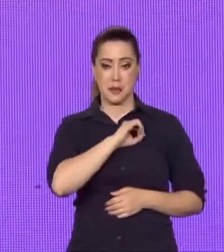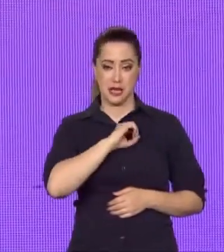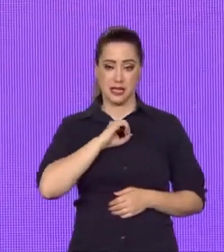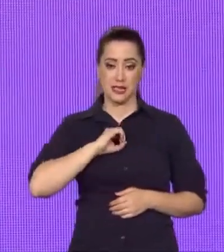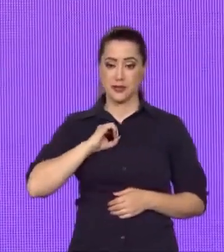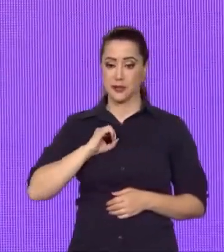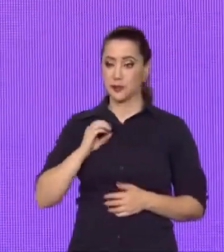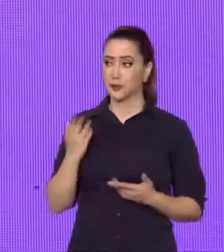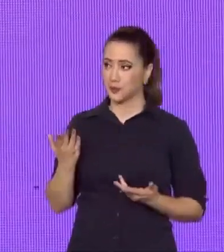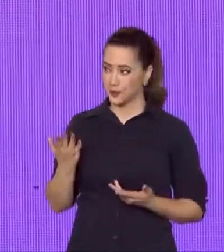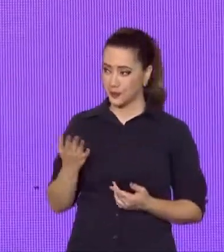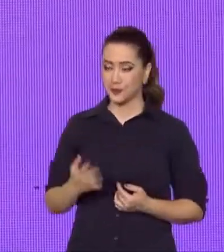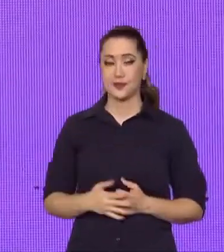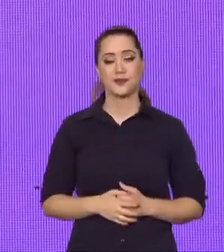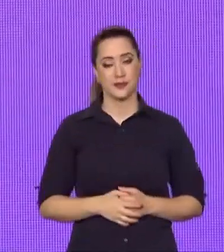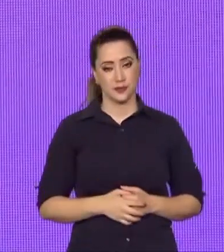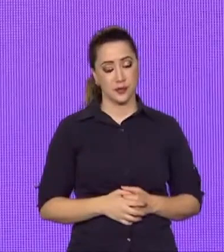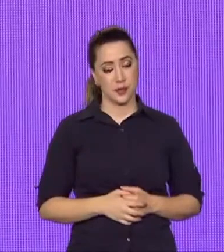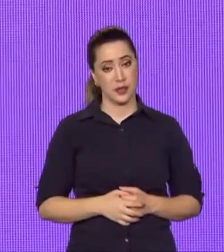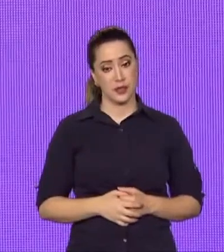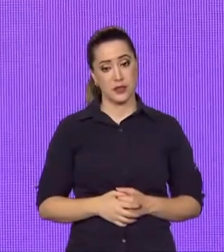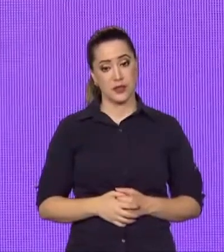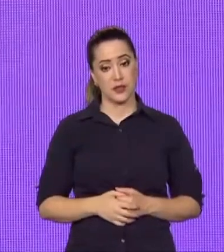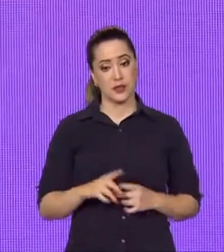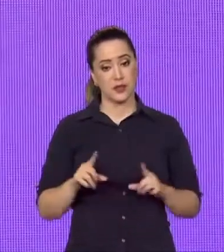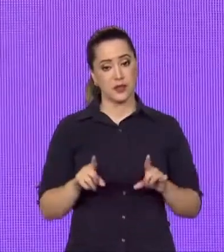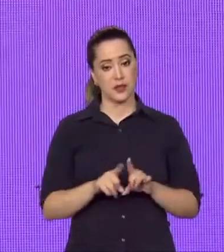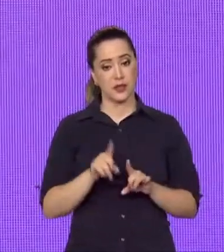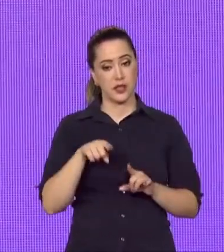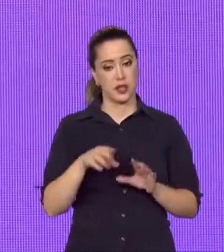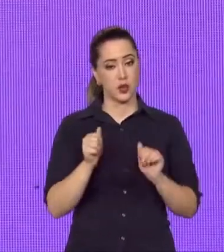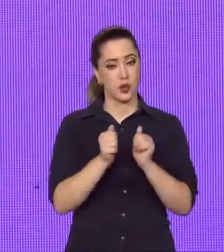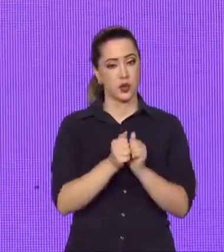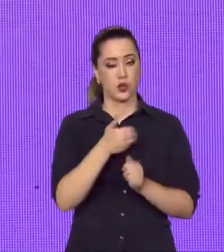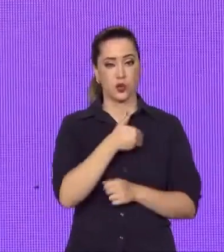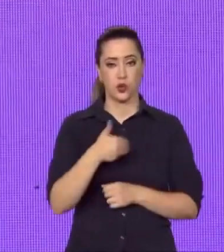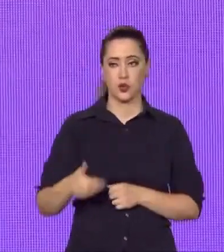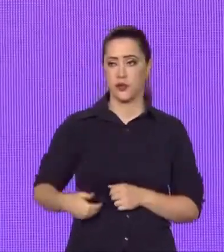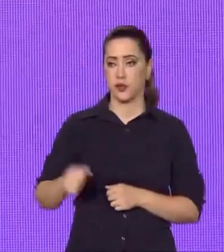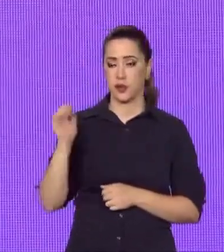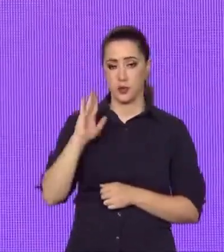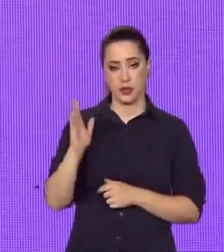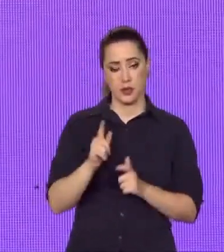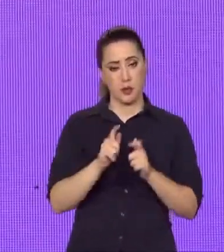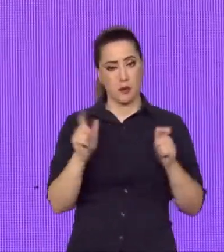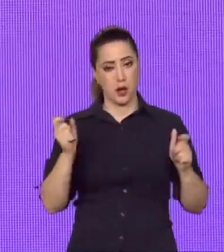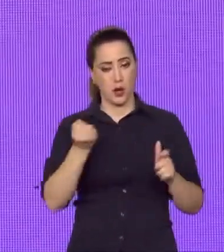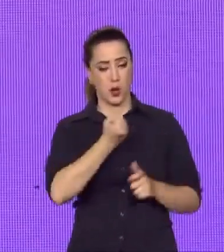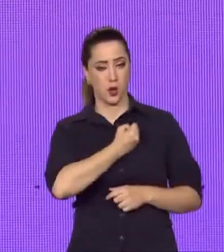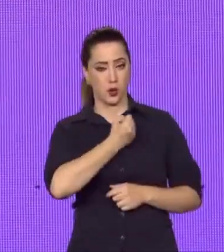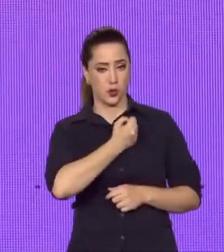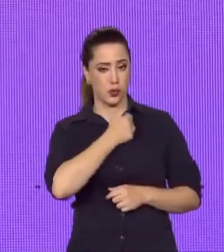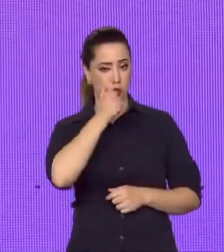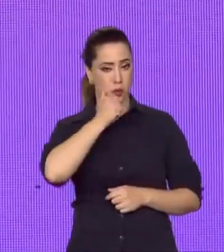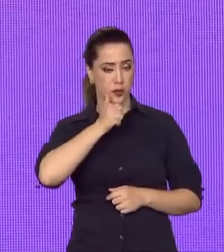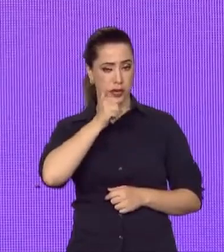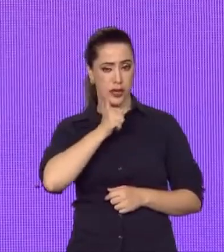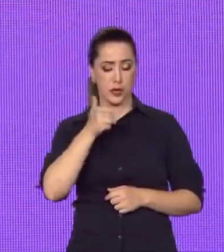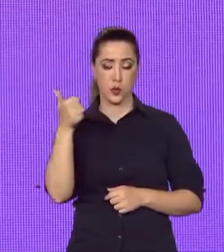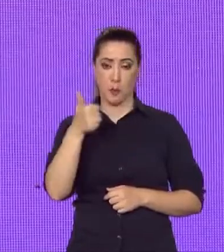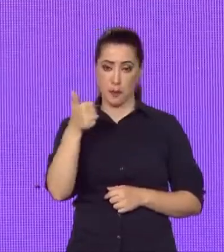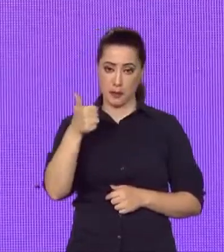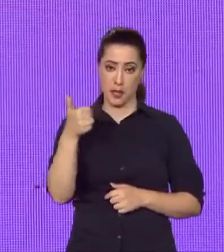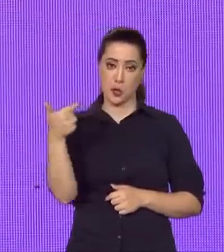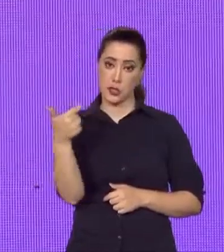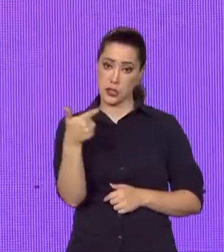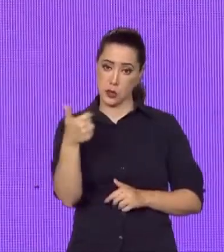hoje, que formam o governo brasileiro com o maior número de mulheres em cargos de primeiro e segundo escalão.